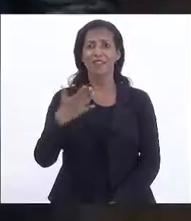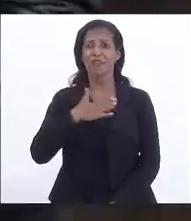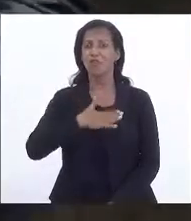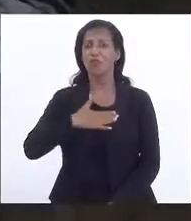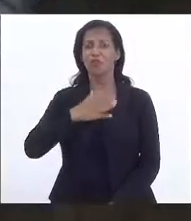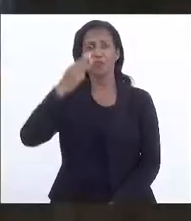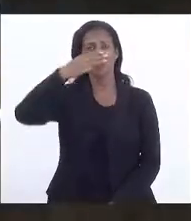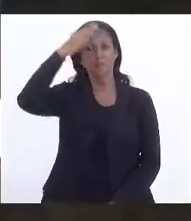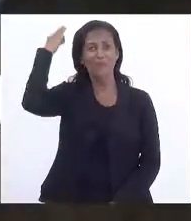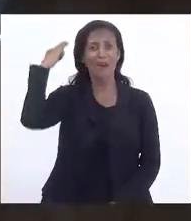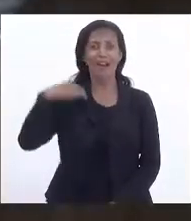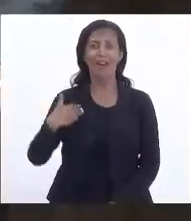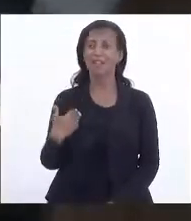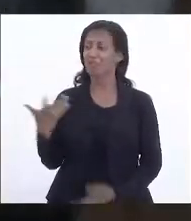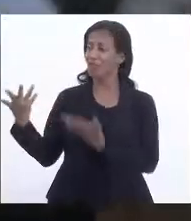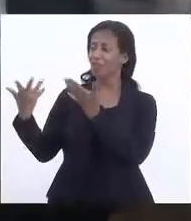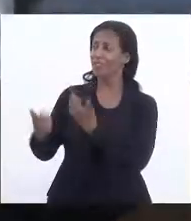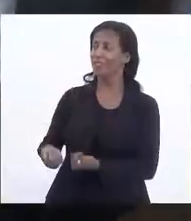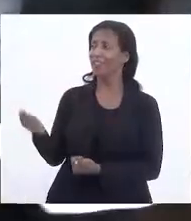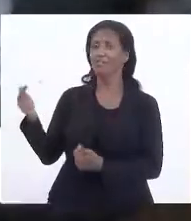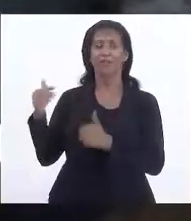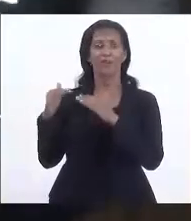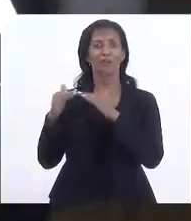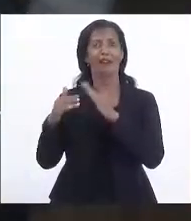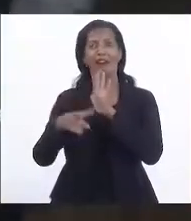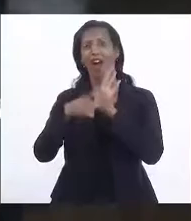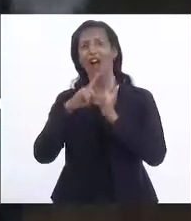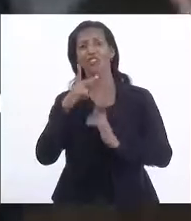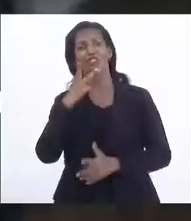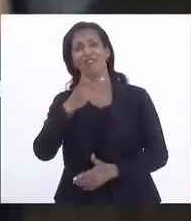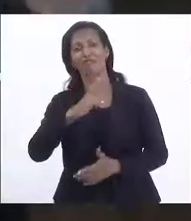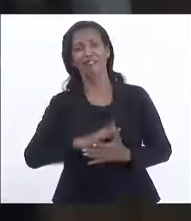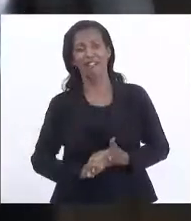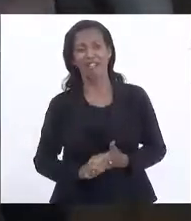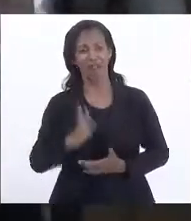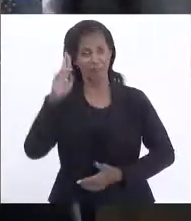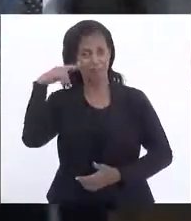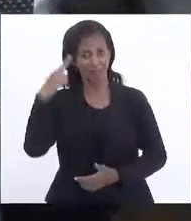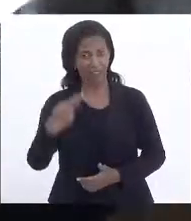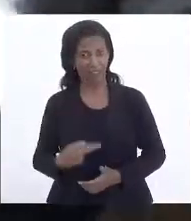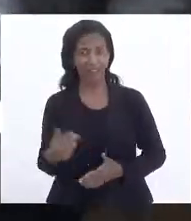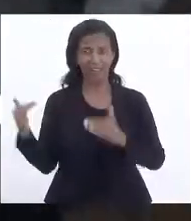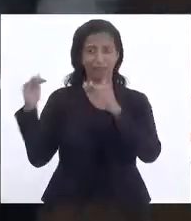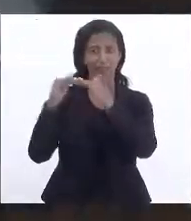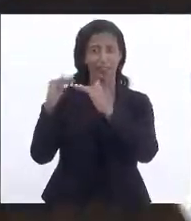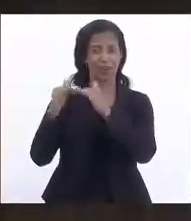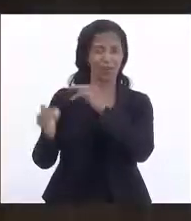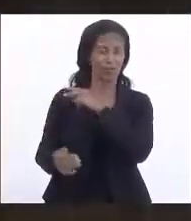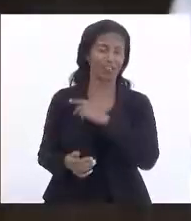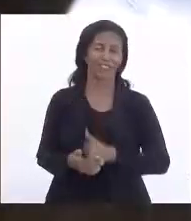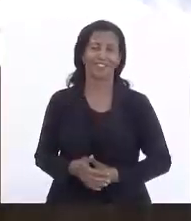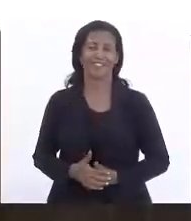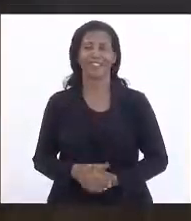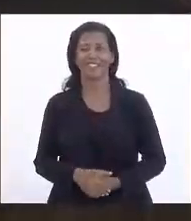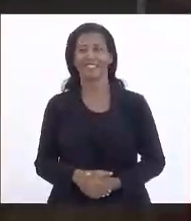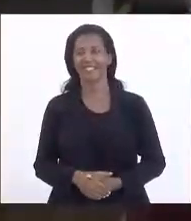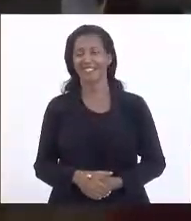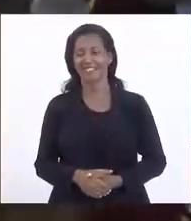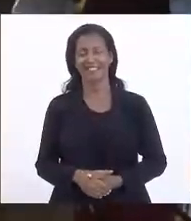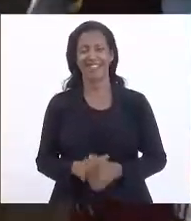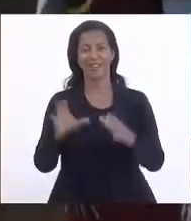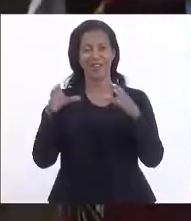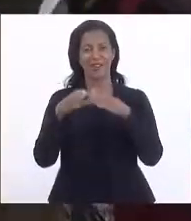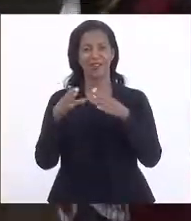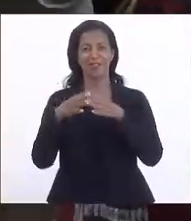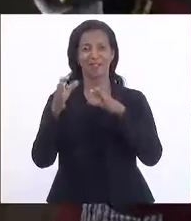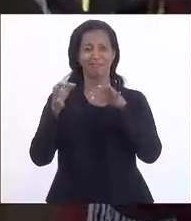que eu aprovo o parecer dele antes dele dar, porque a Renatinha me disse que estava de acordo. Deputado Márcio, pela Comissão de